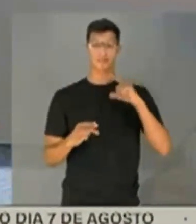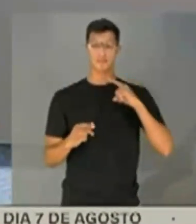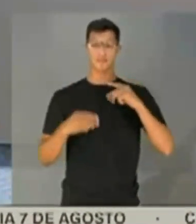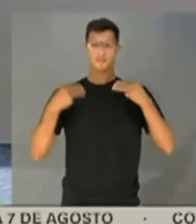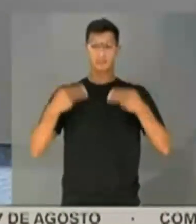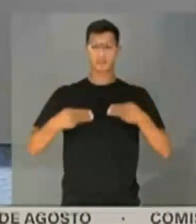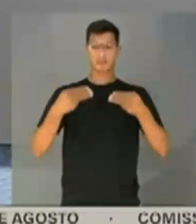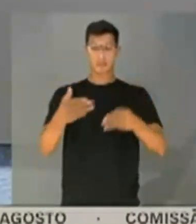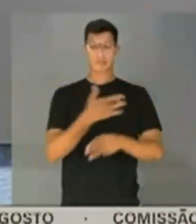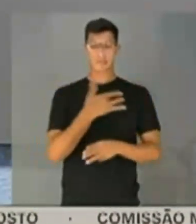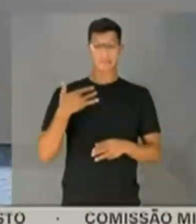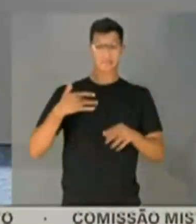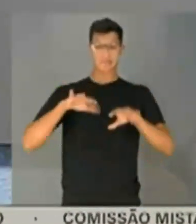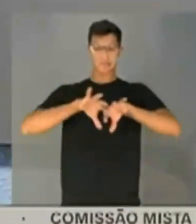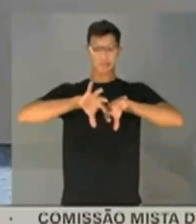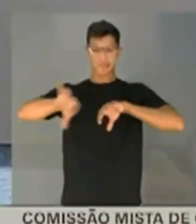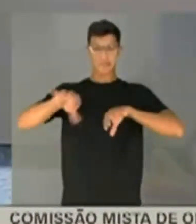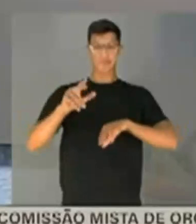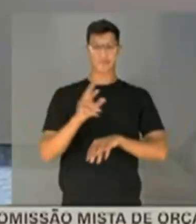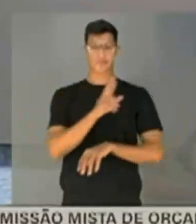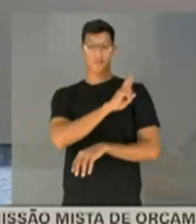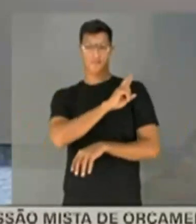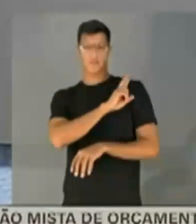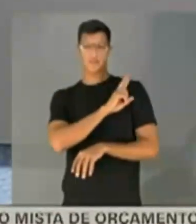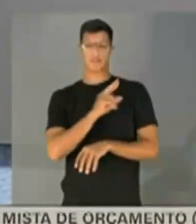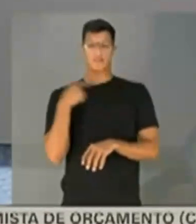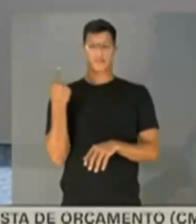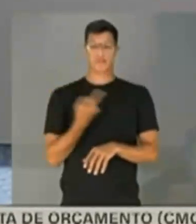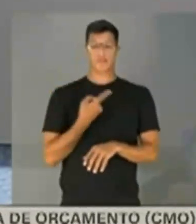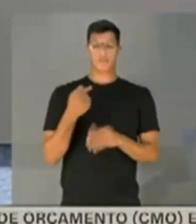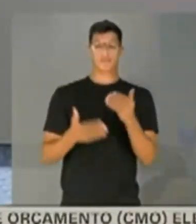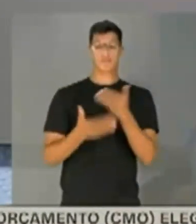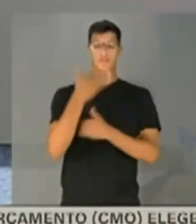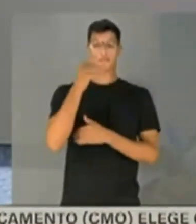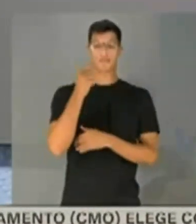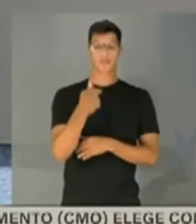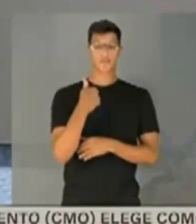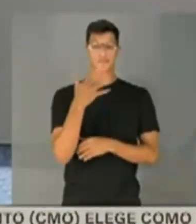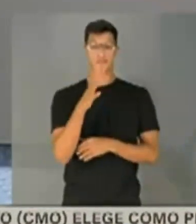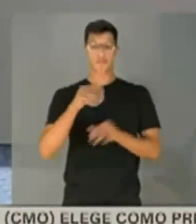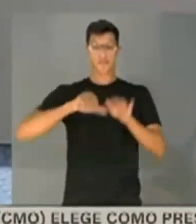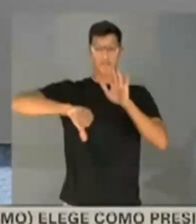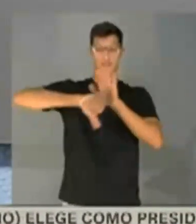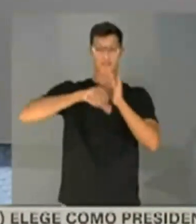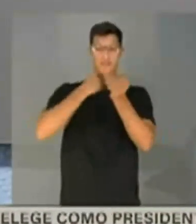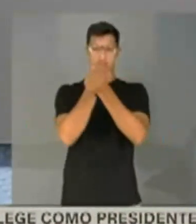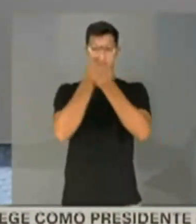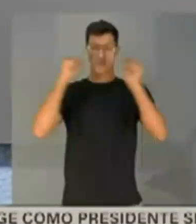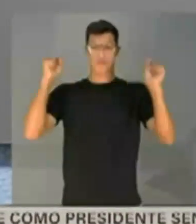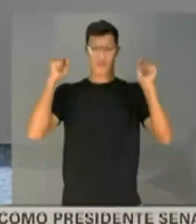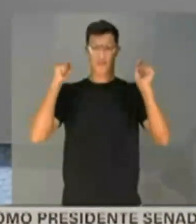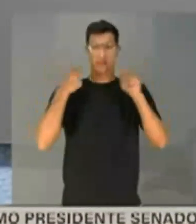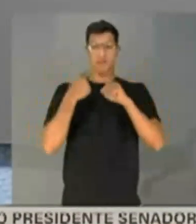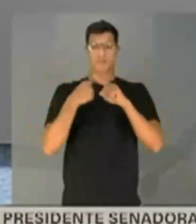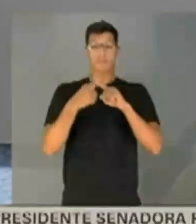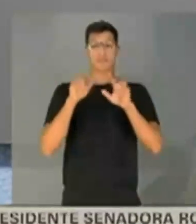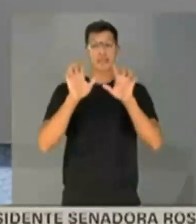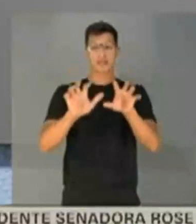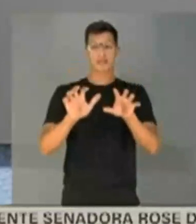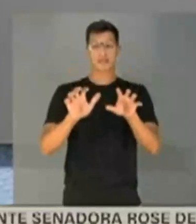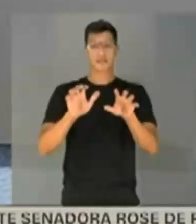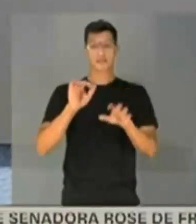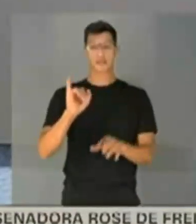no Ministério da Saúde, de separação das atribuições, a gente está diante quase de um crime impossível. Porque, assim,